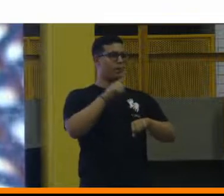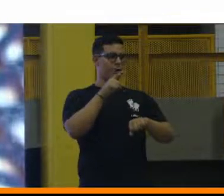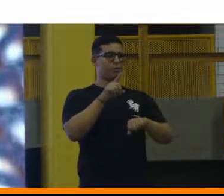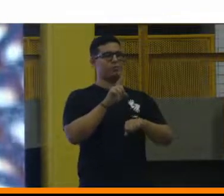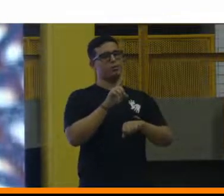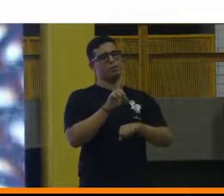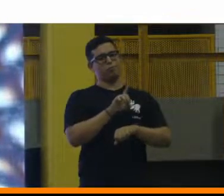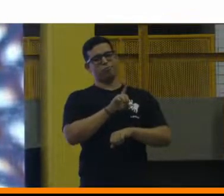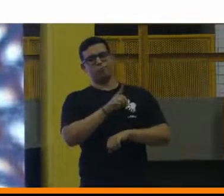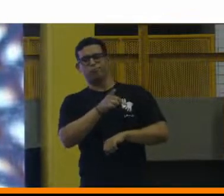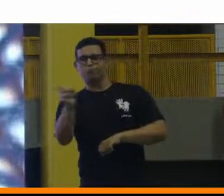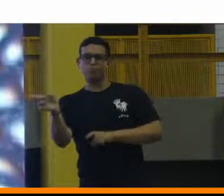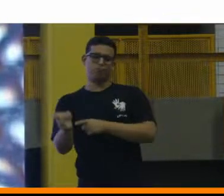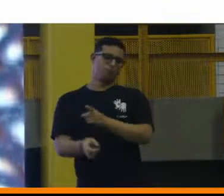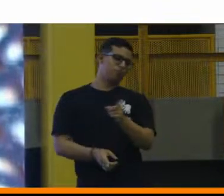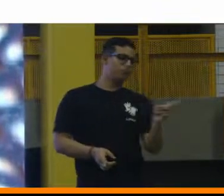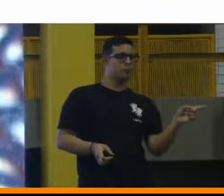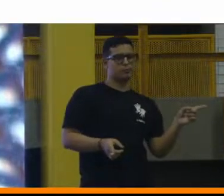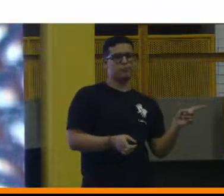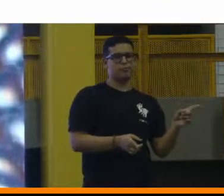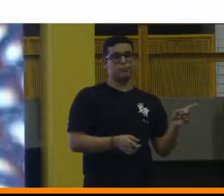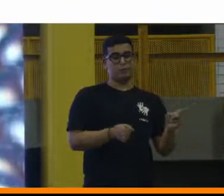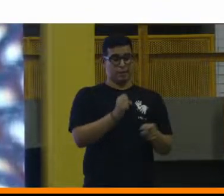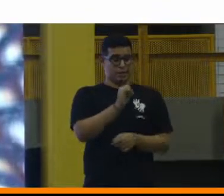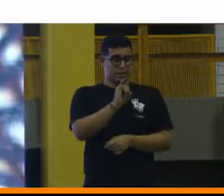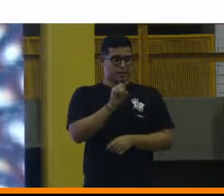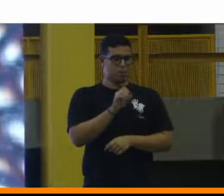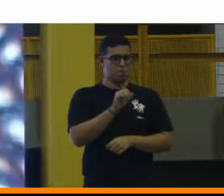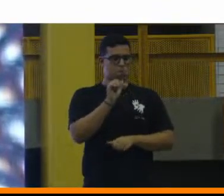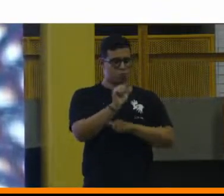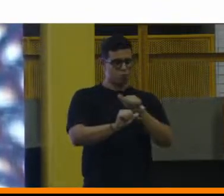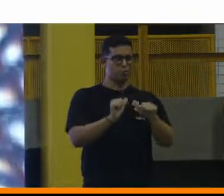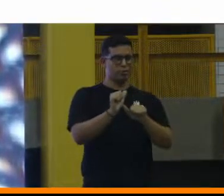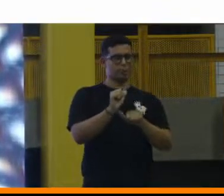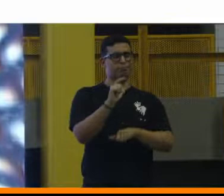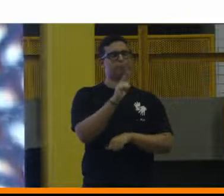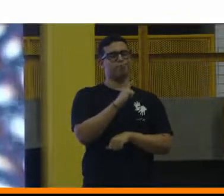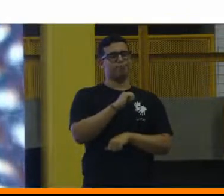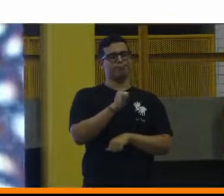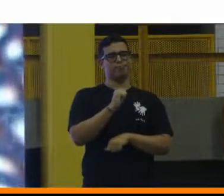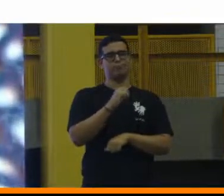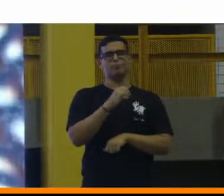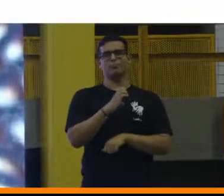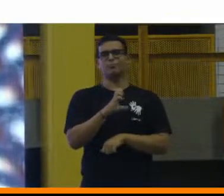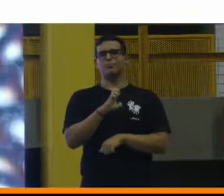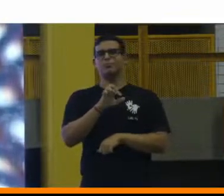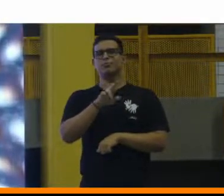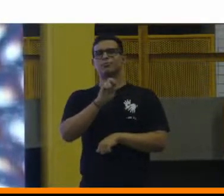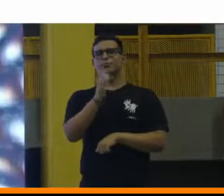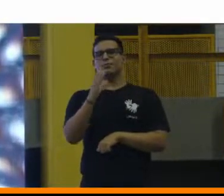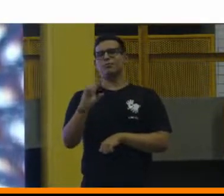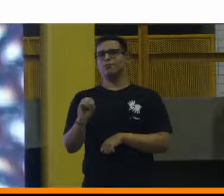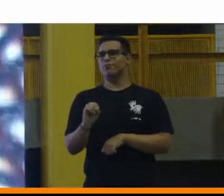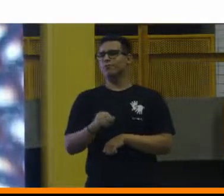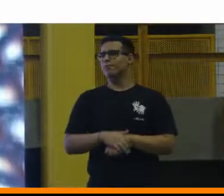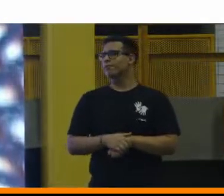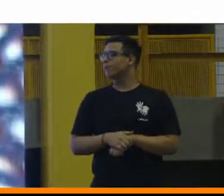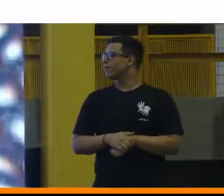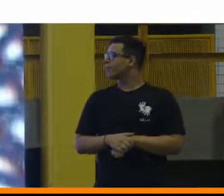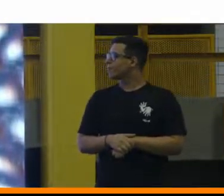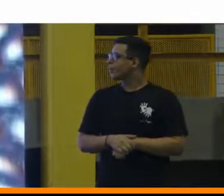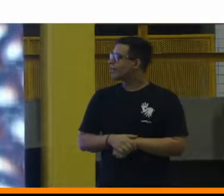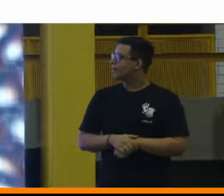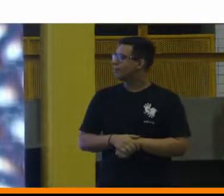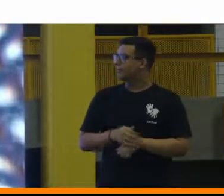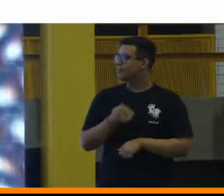muda, tem aceleração. Mas como que isso ia acontecer? Faz de conta que isso é um carro com uma velocidade V1.